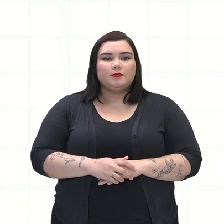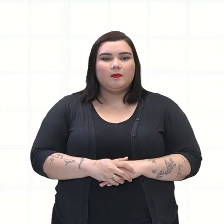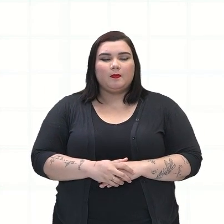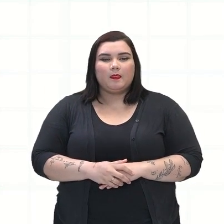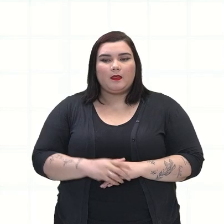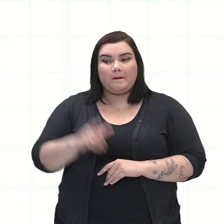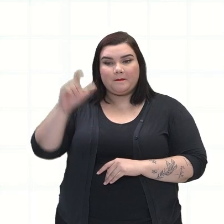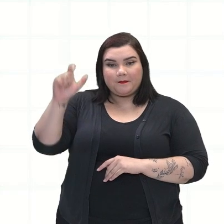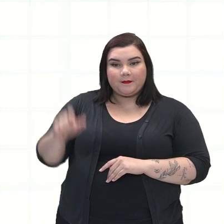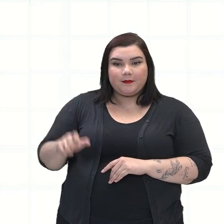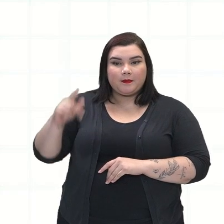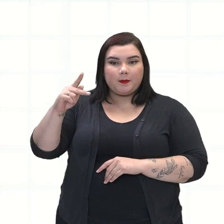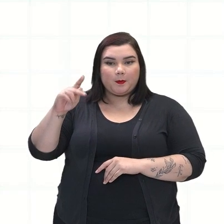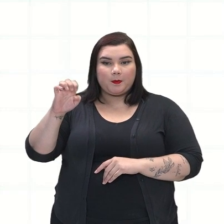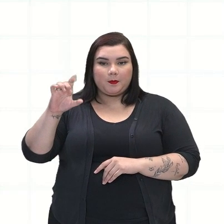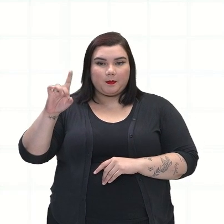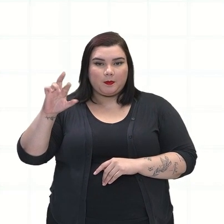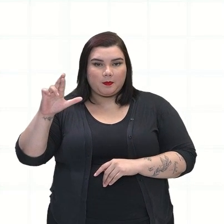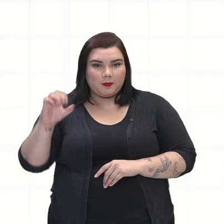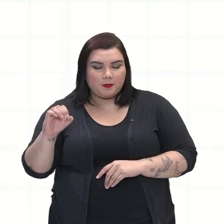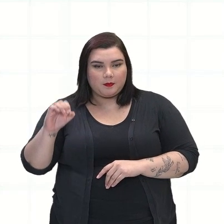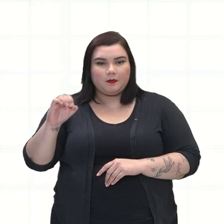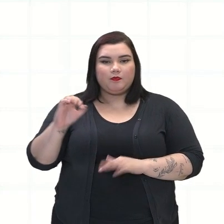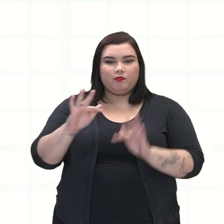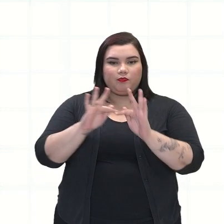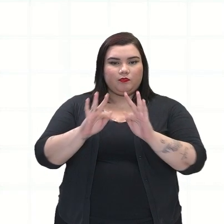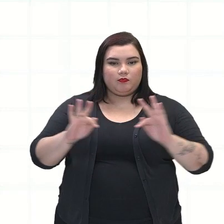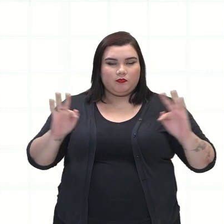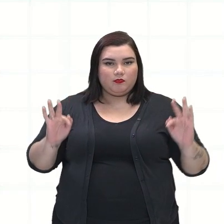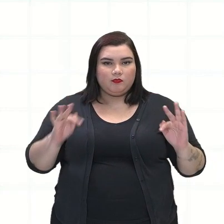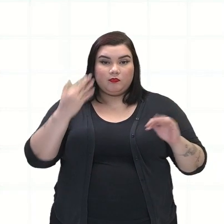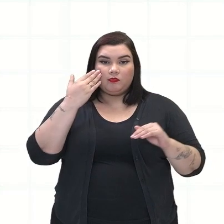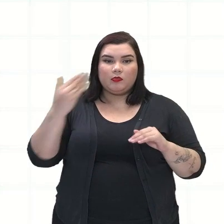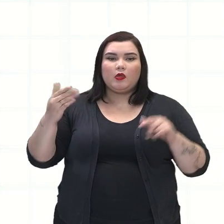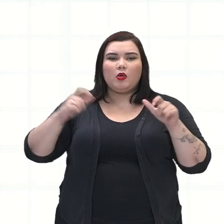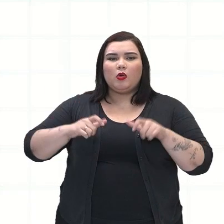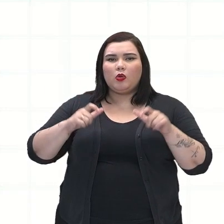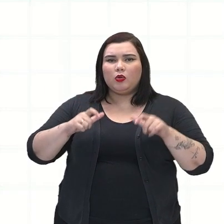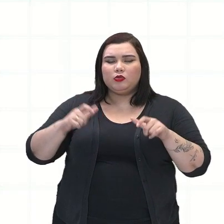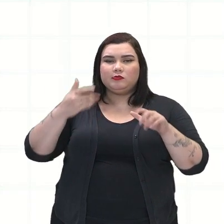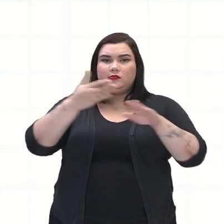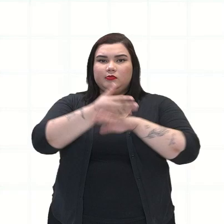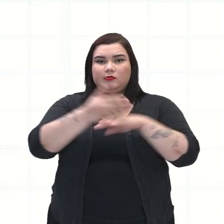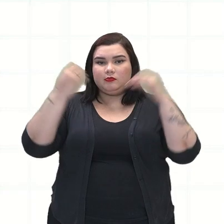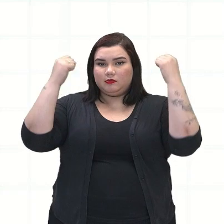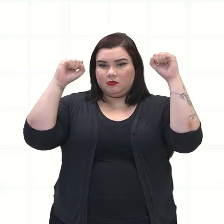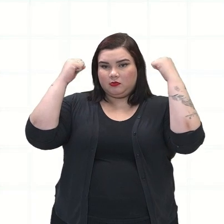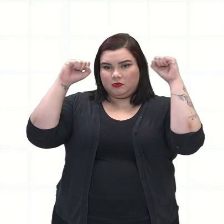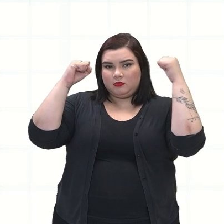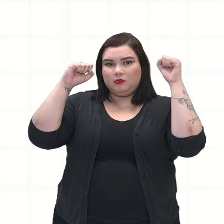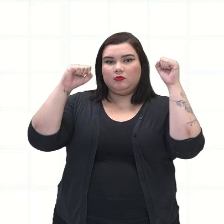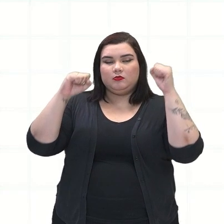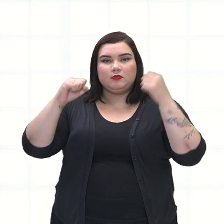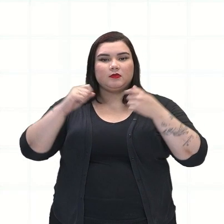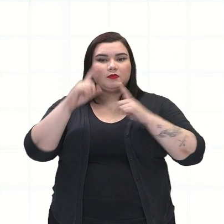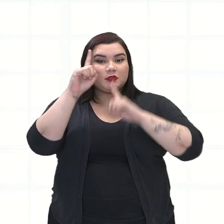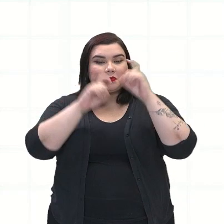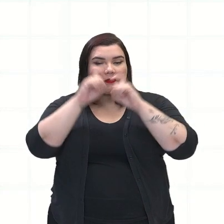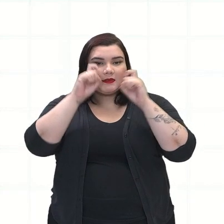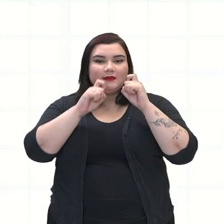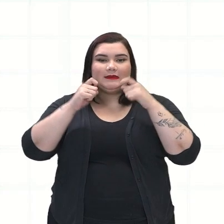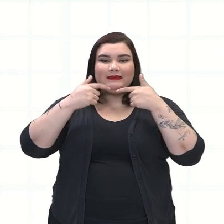O Pedro tá... He's at the gym. Ele tá na academia. Tá com um semblante feliz ainda, né, de